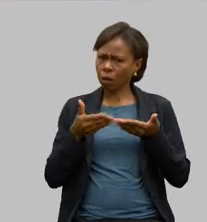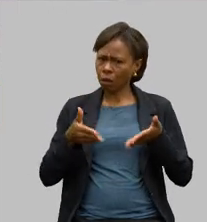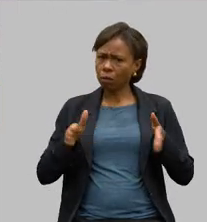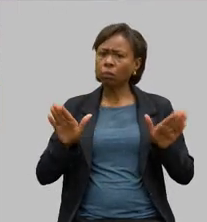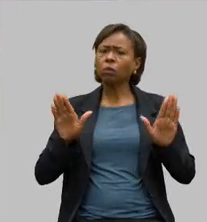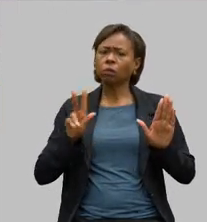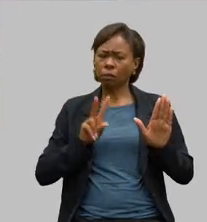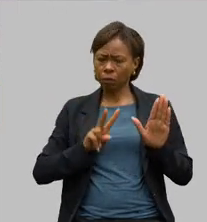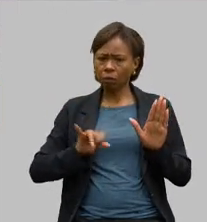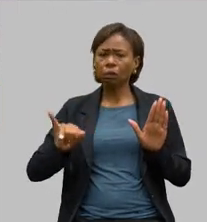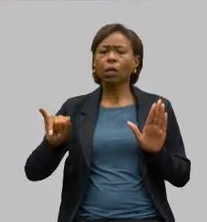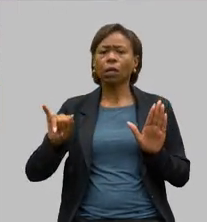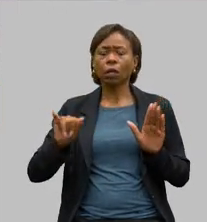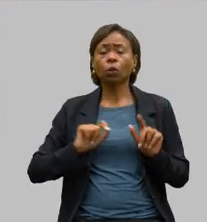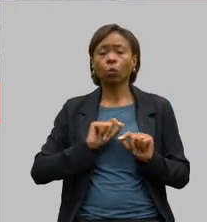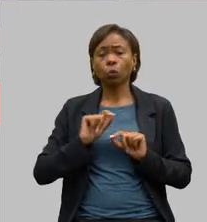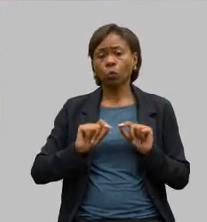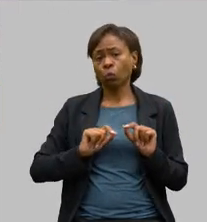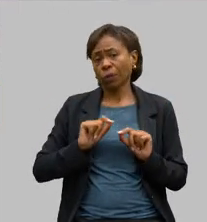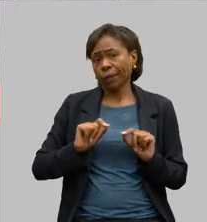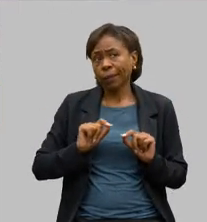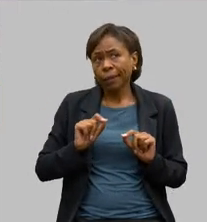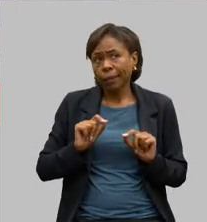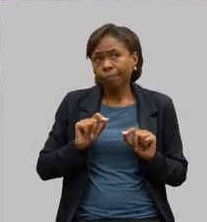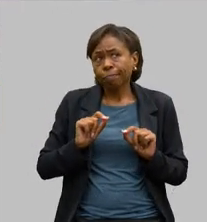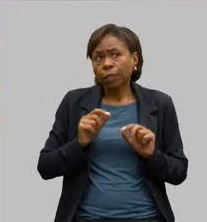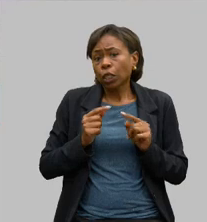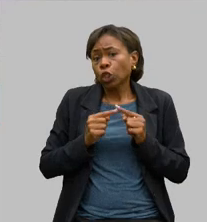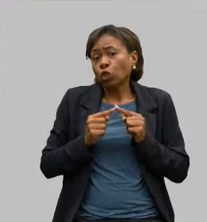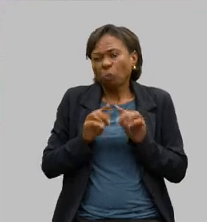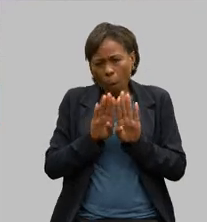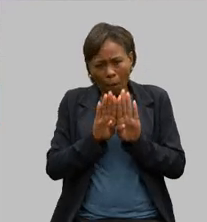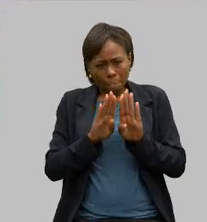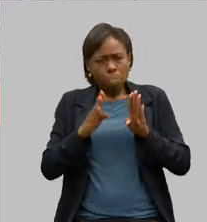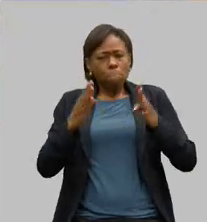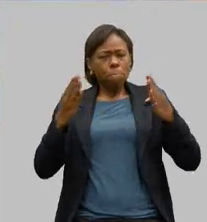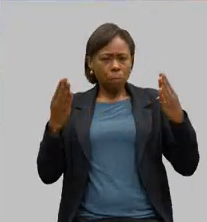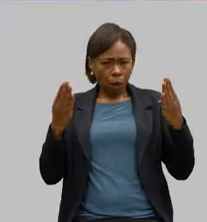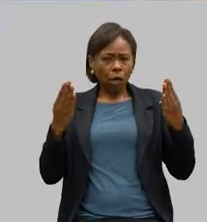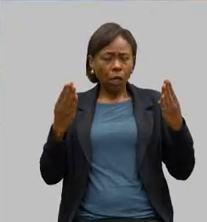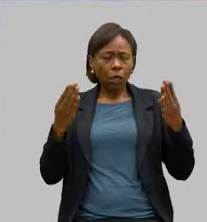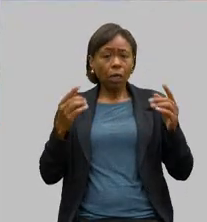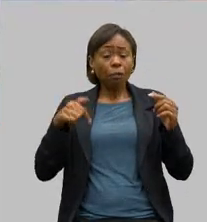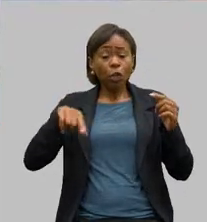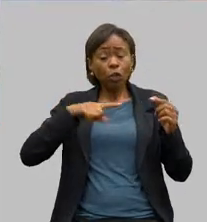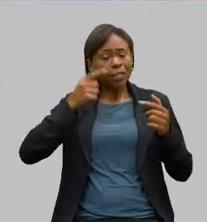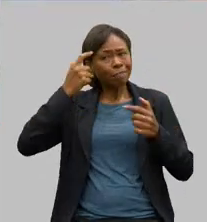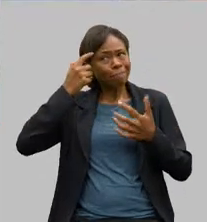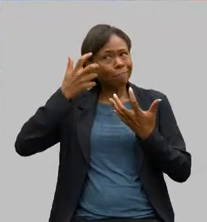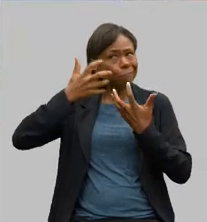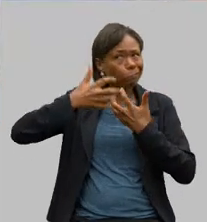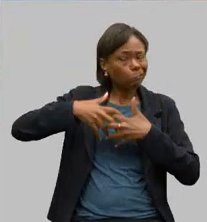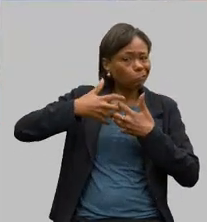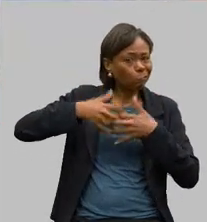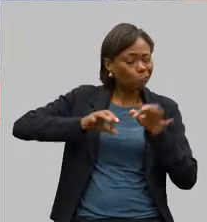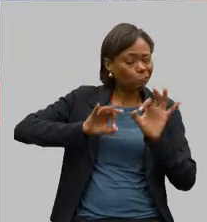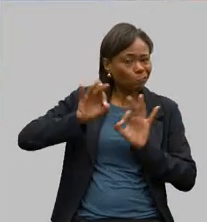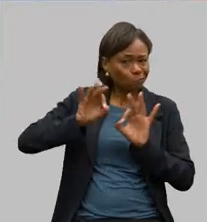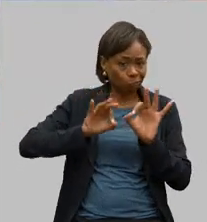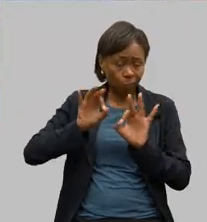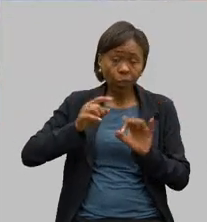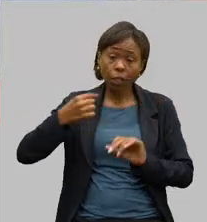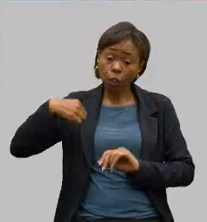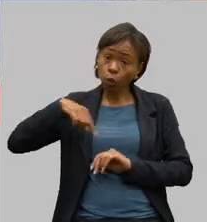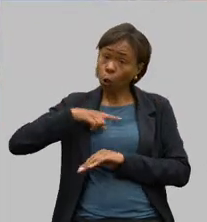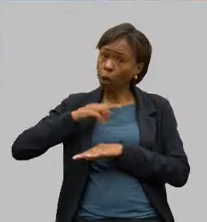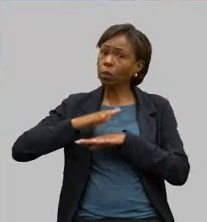uma uma uma uma uma uma porta para que eh tudo seja repensado E no caso nosso nós estamos repensando eu